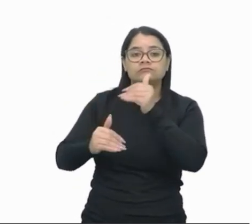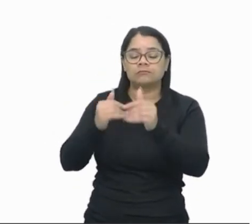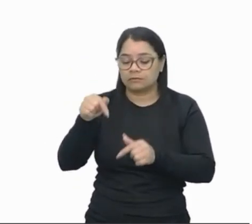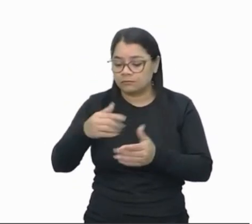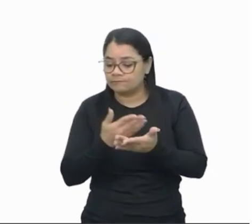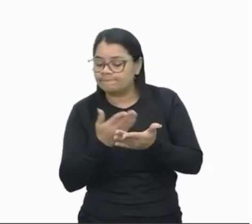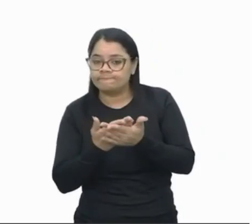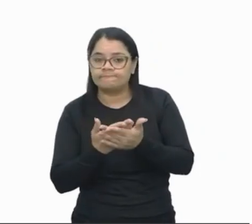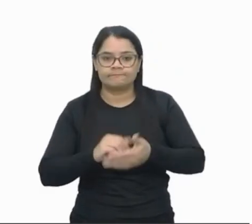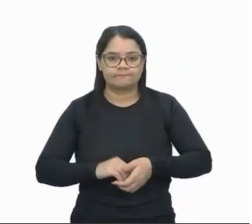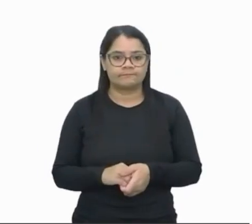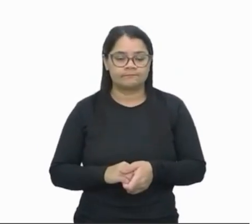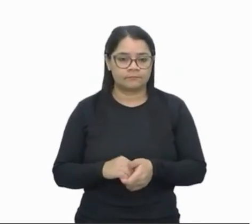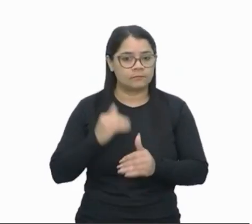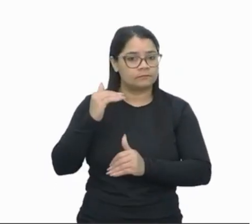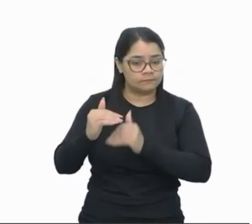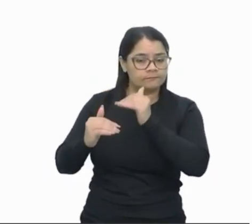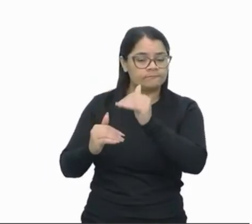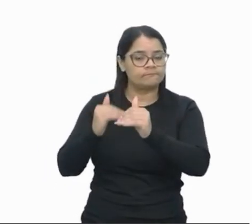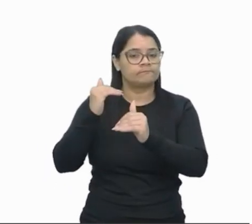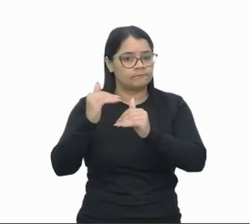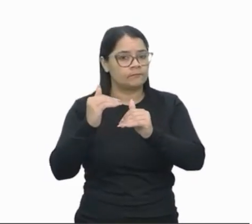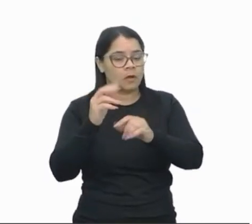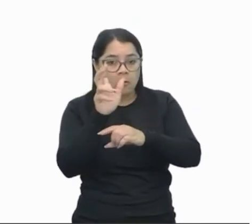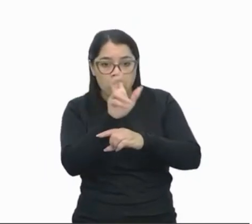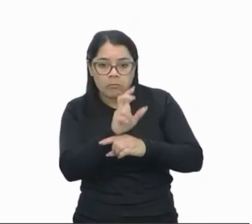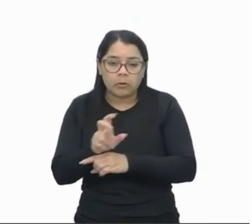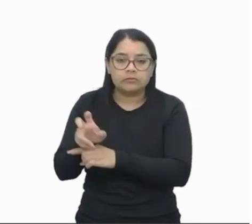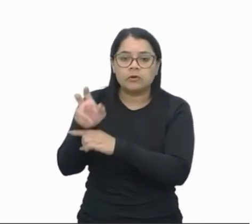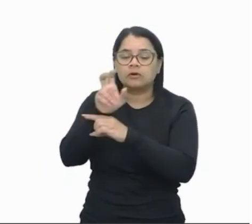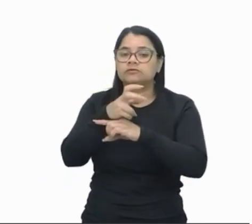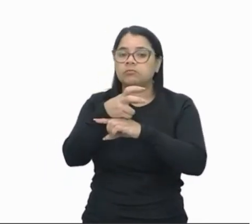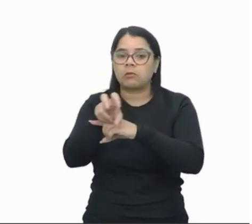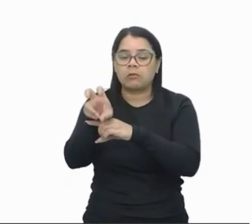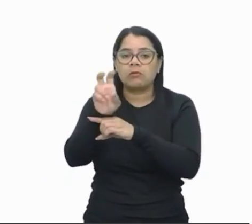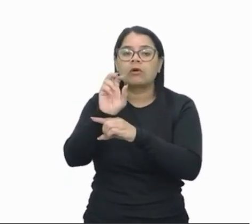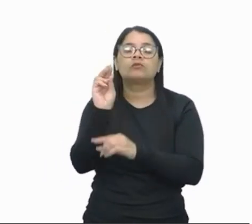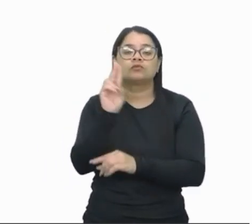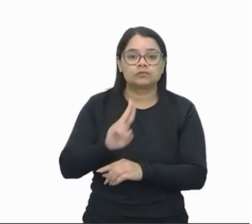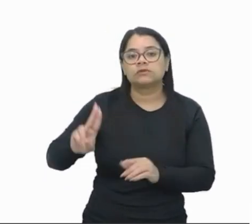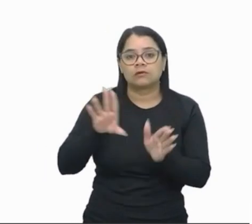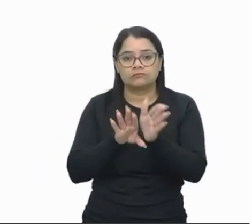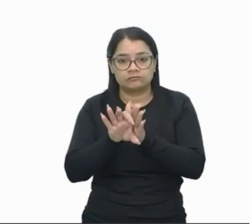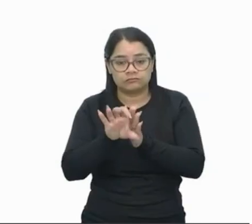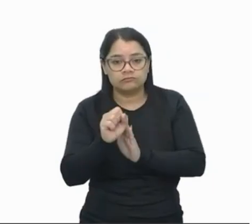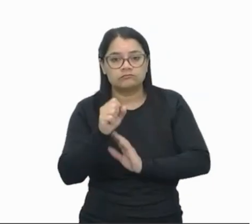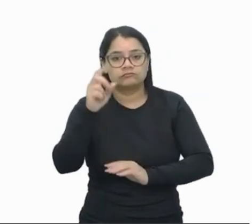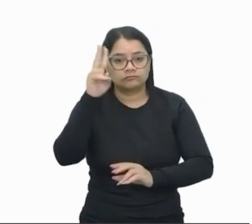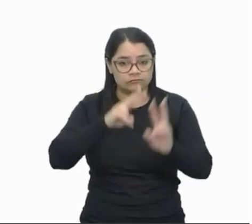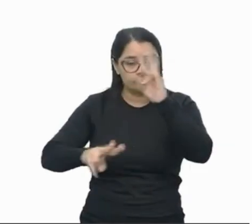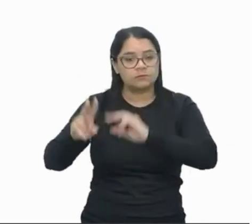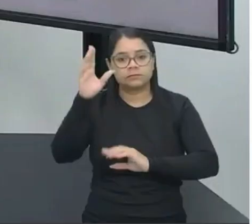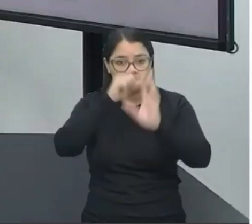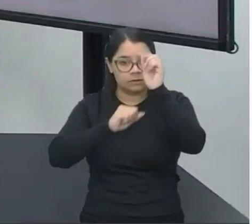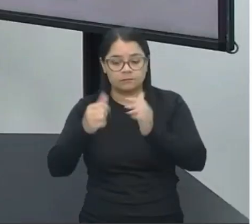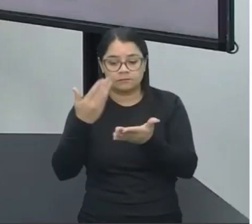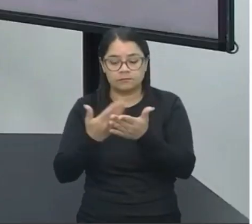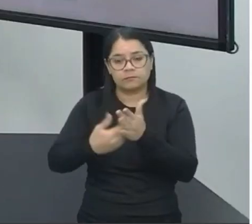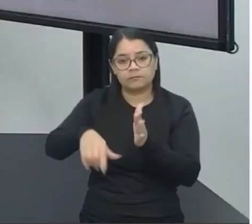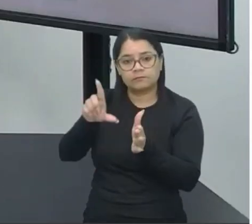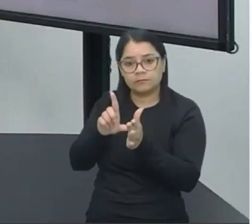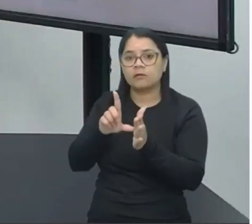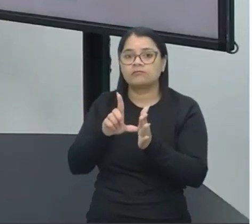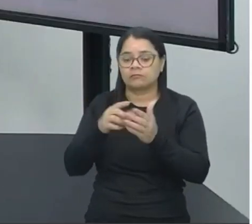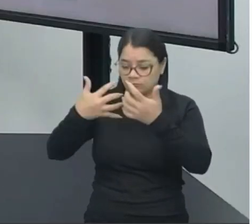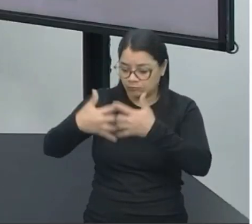dessa aula. Esse desenvolvimento do protótipo vai utilizar também os conceitos que a gente já viu na aula anterior e vamos automatizar